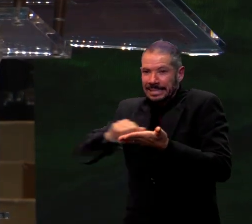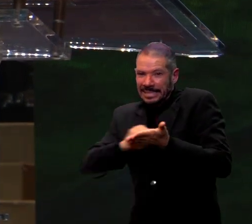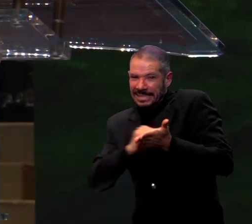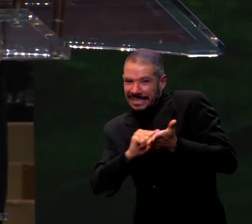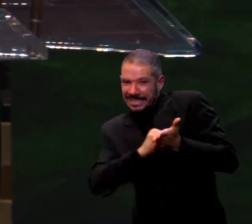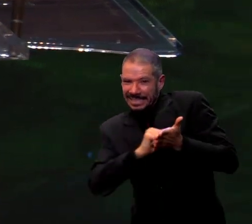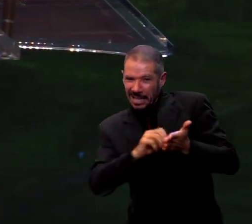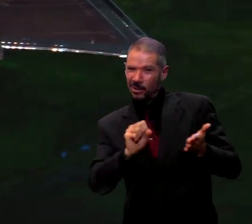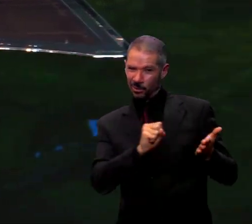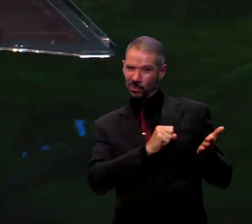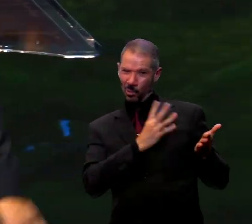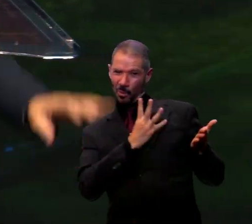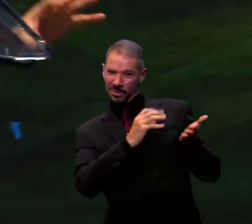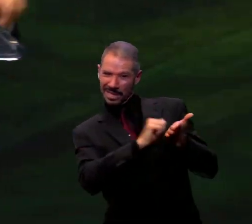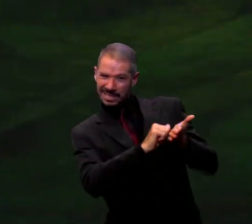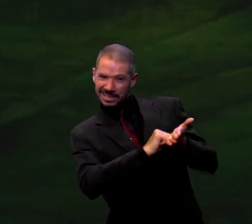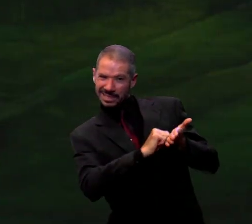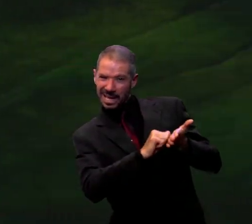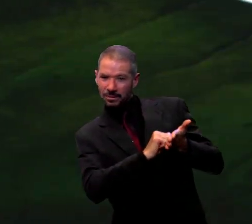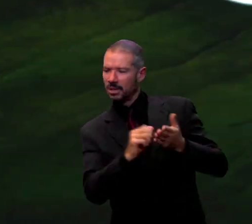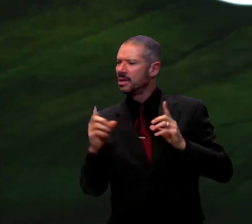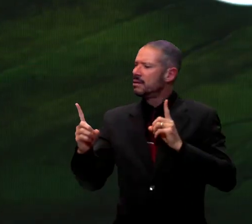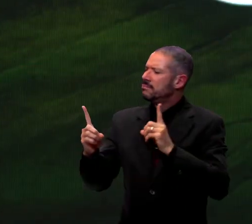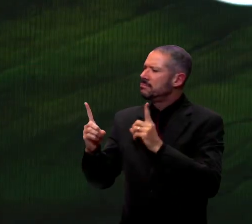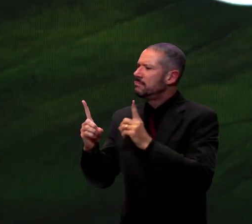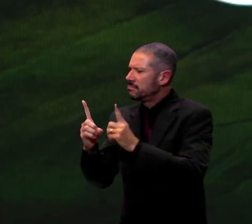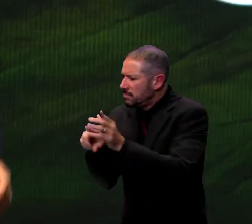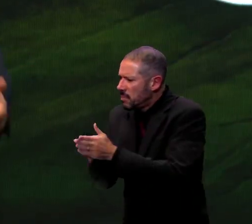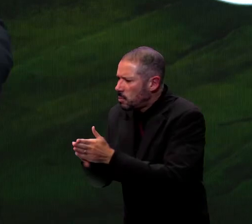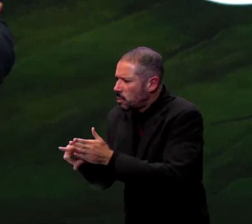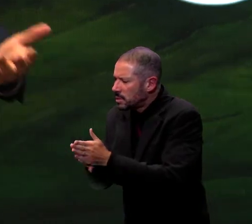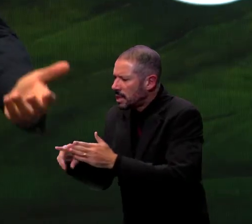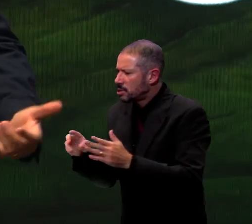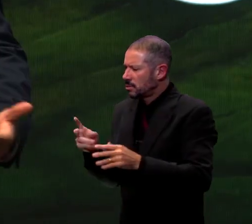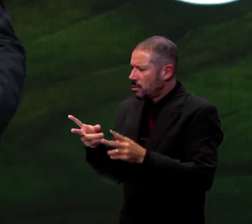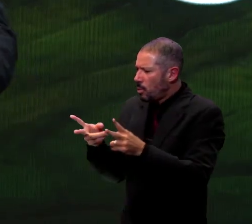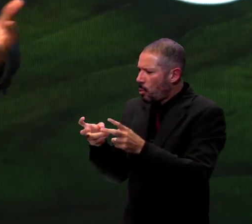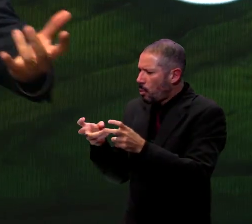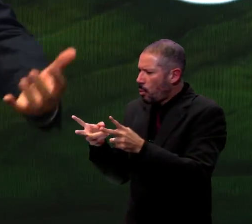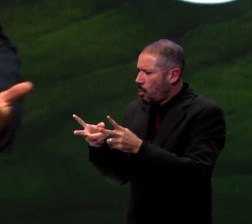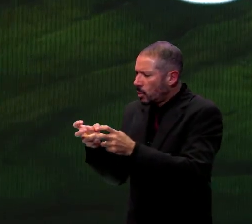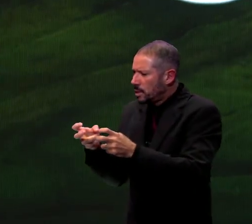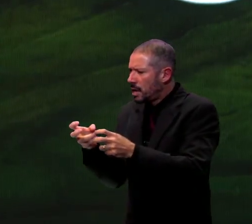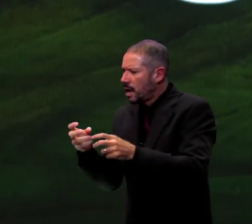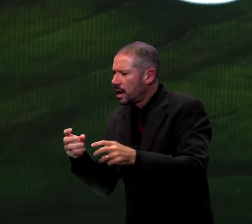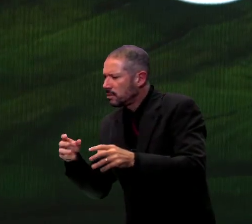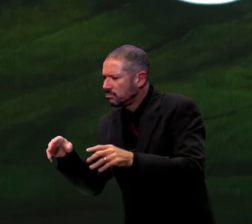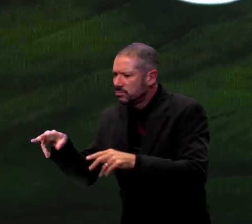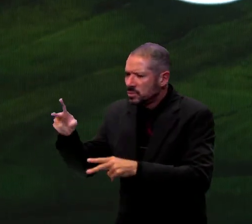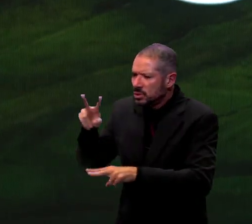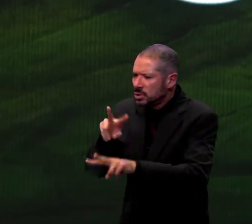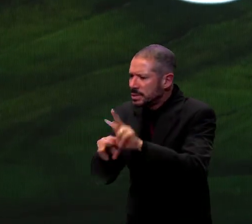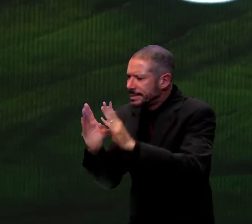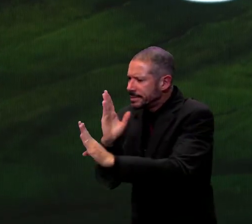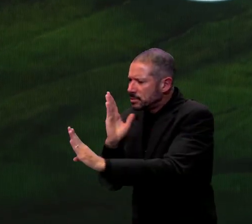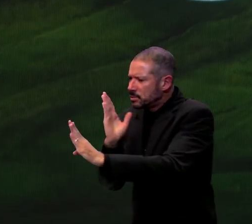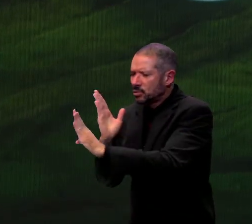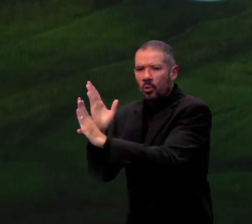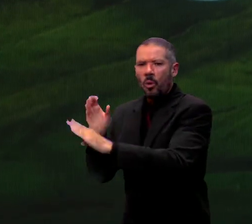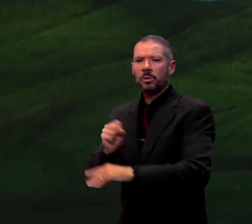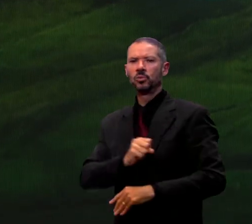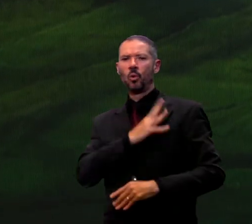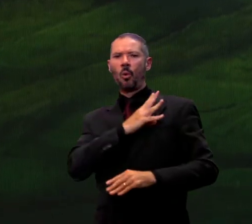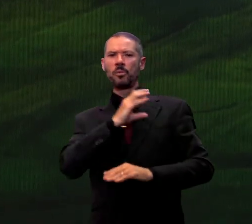dever ele faz a abordagem, e ao olhar para outros lugares no carro, descobre o número do